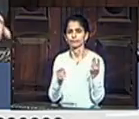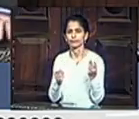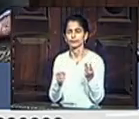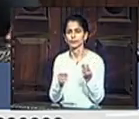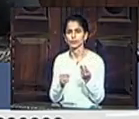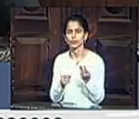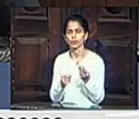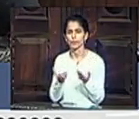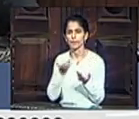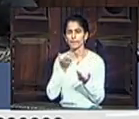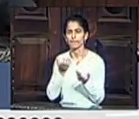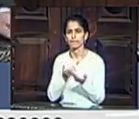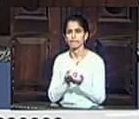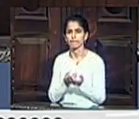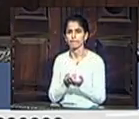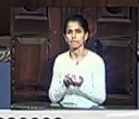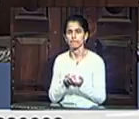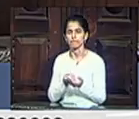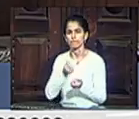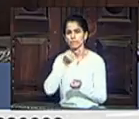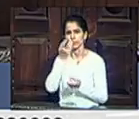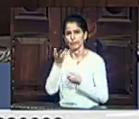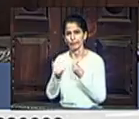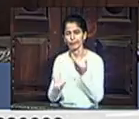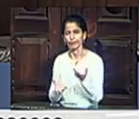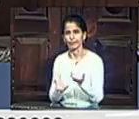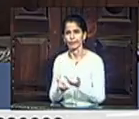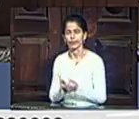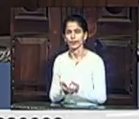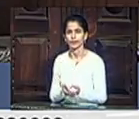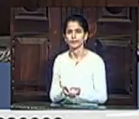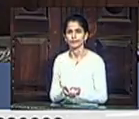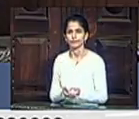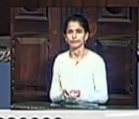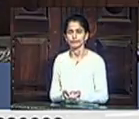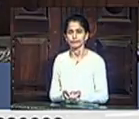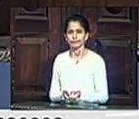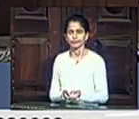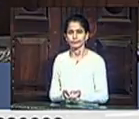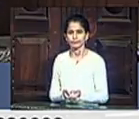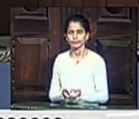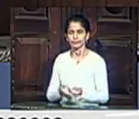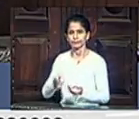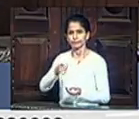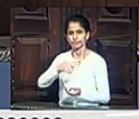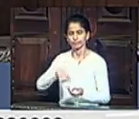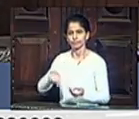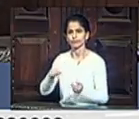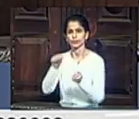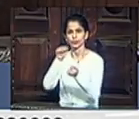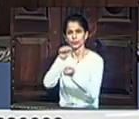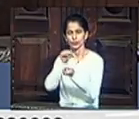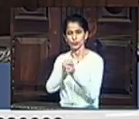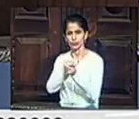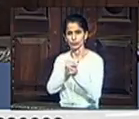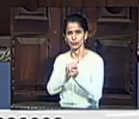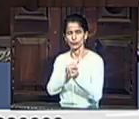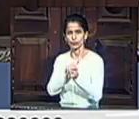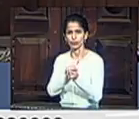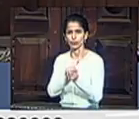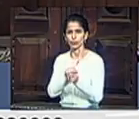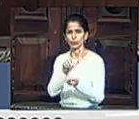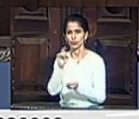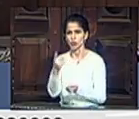que eu quero colocar aqui, que a gente possa, juntos, e não de